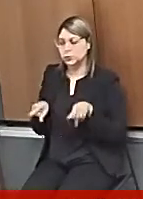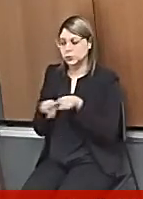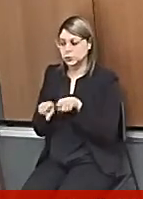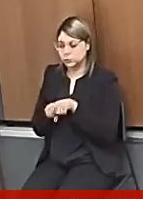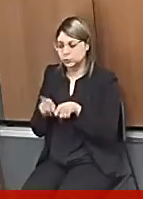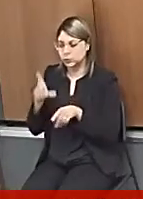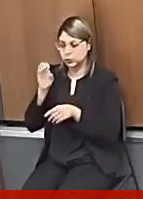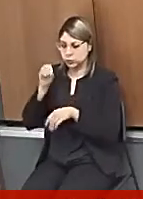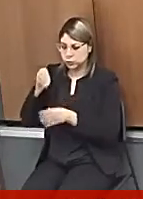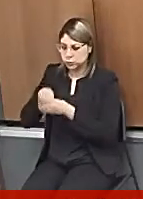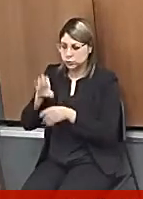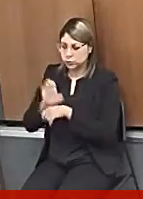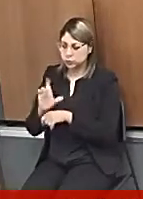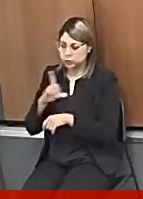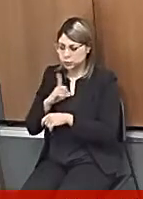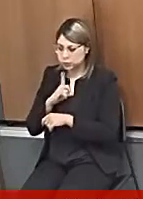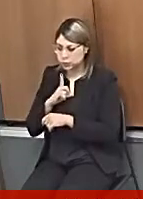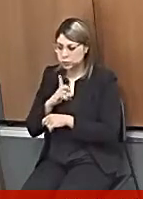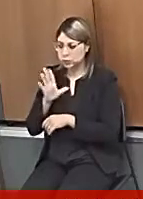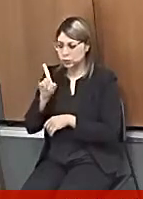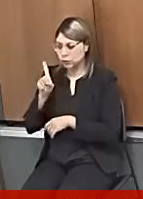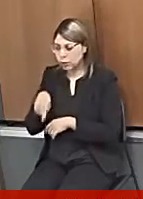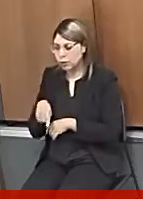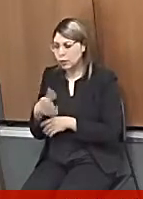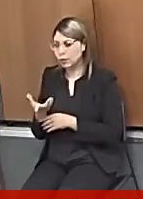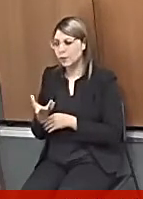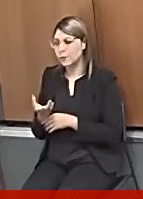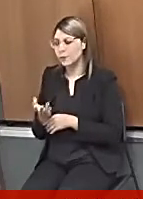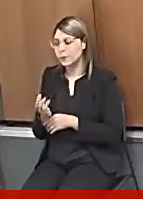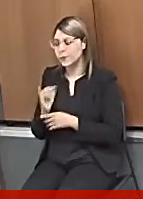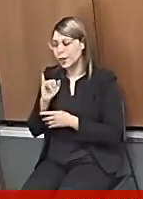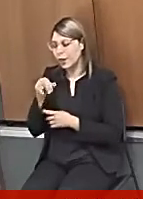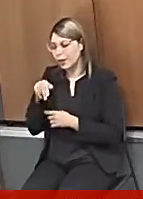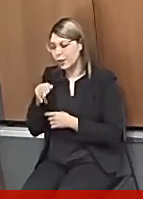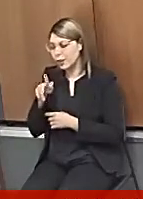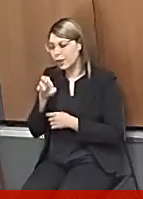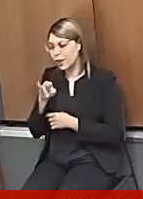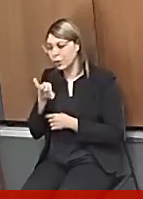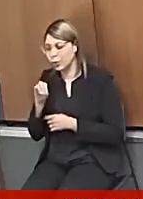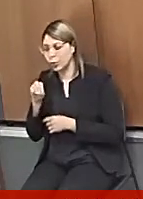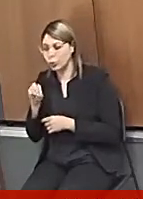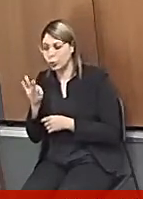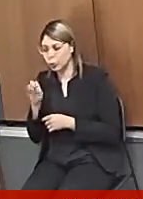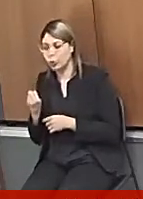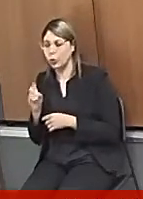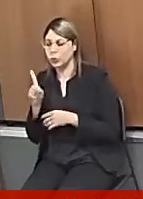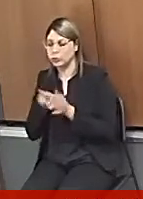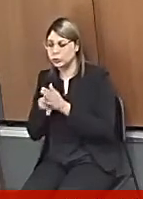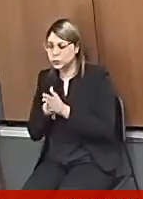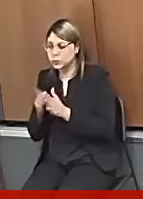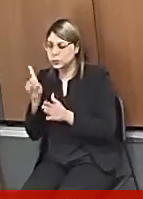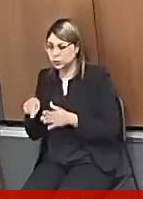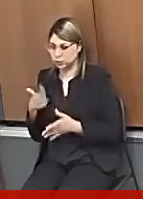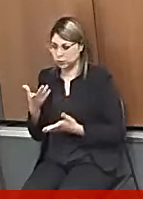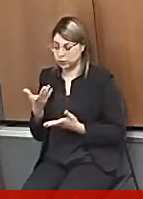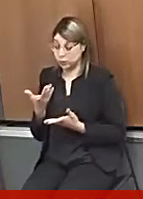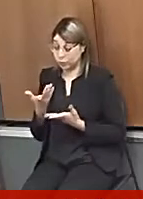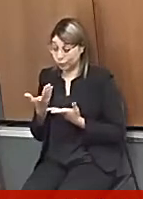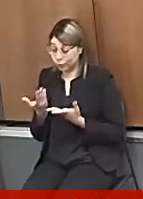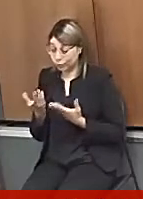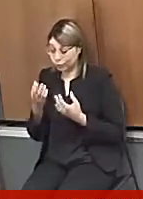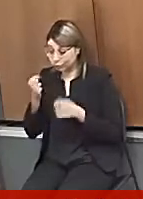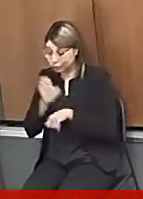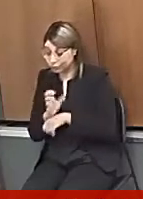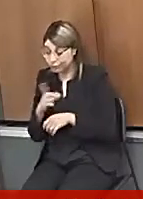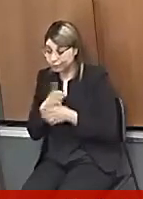um inquérito justamente para acompanhar o cumprimento da lei sem então o estado acabou muito premido por